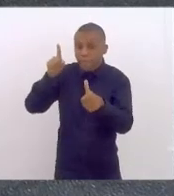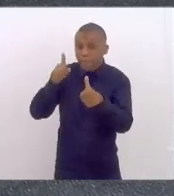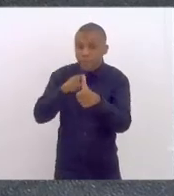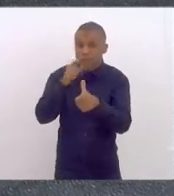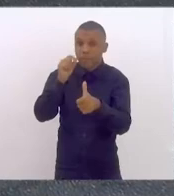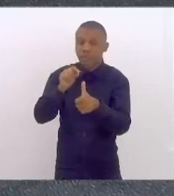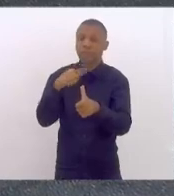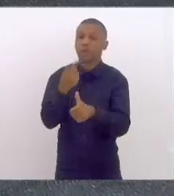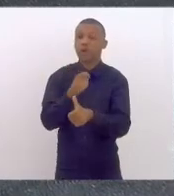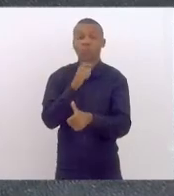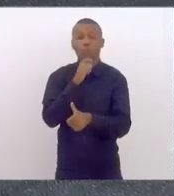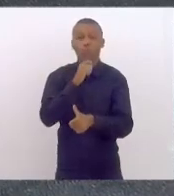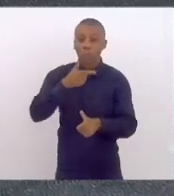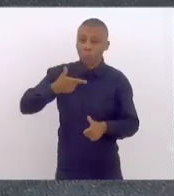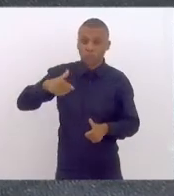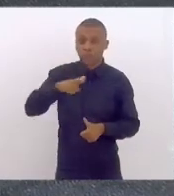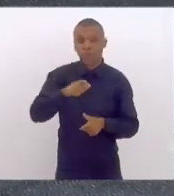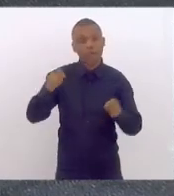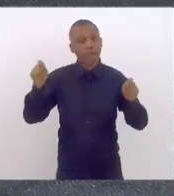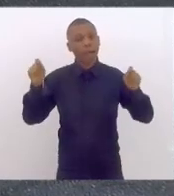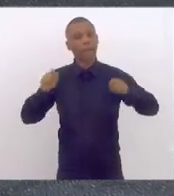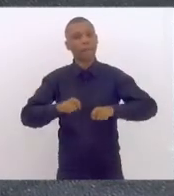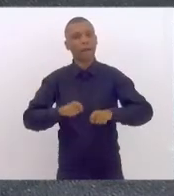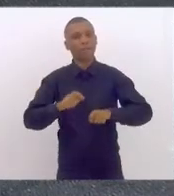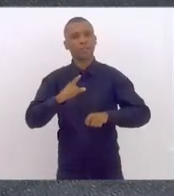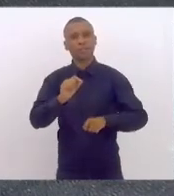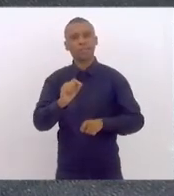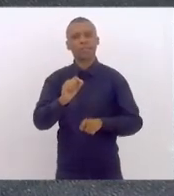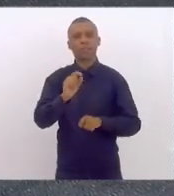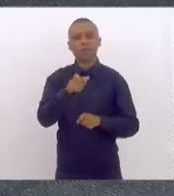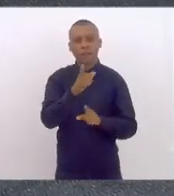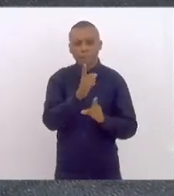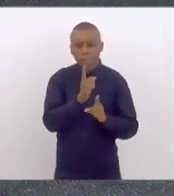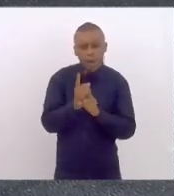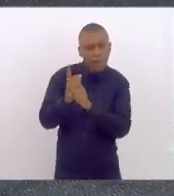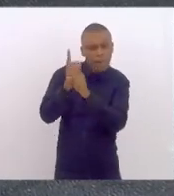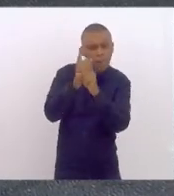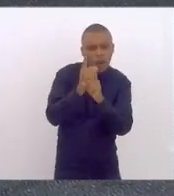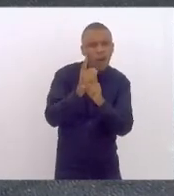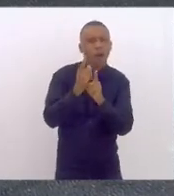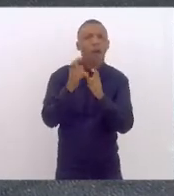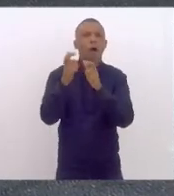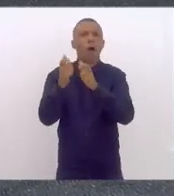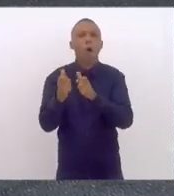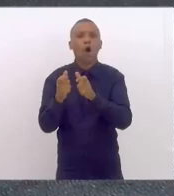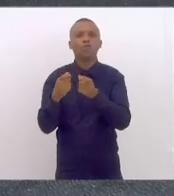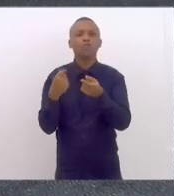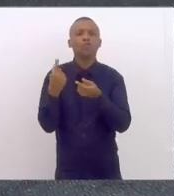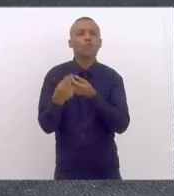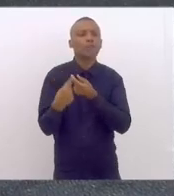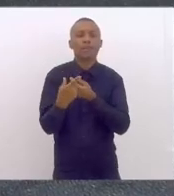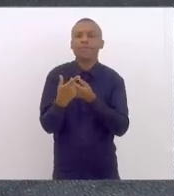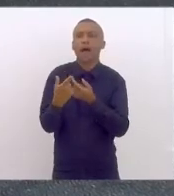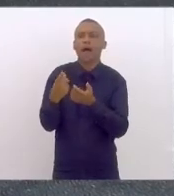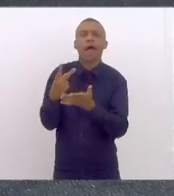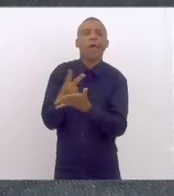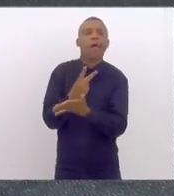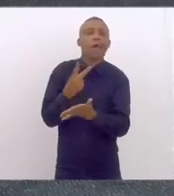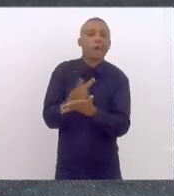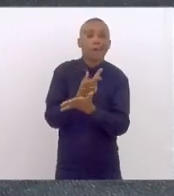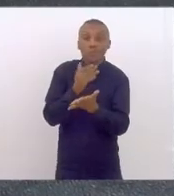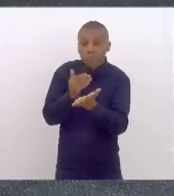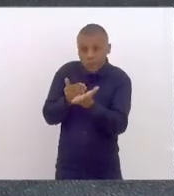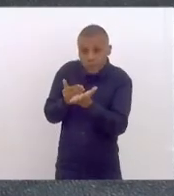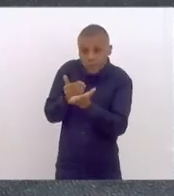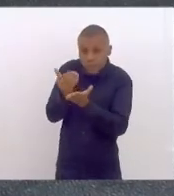não teve a capacidade não fomos capazes de identificar exatamente onde que a gente tava se perdendo Logo no início